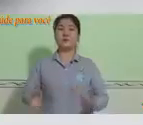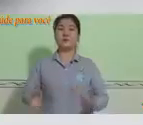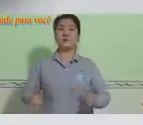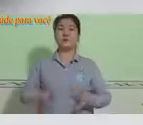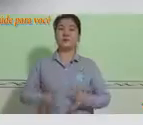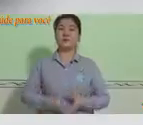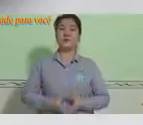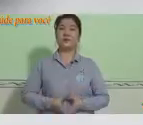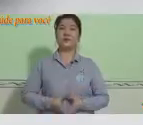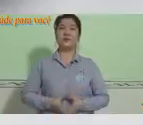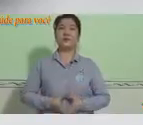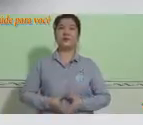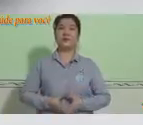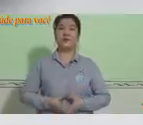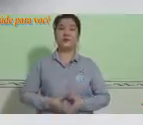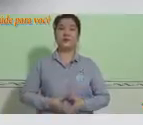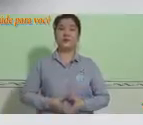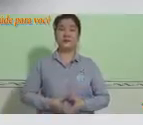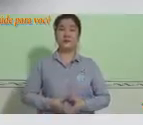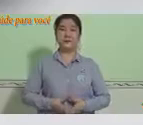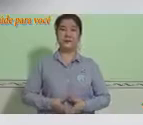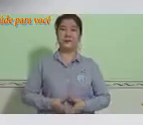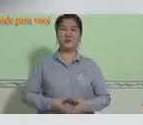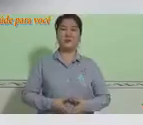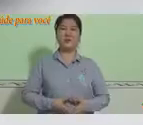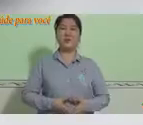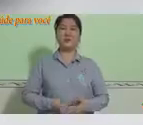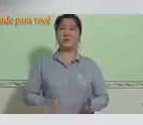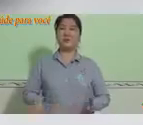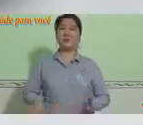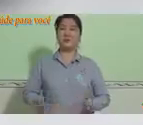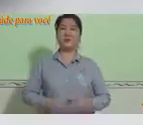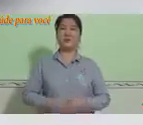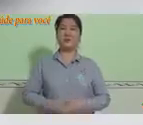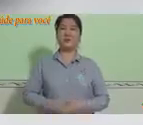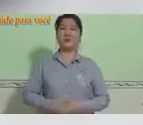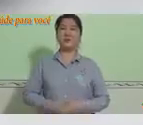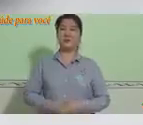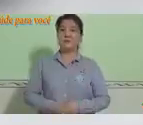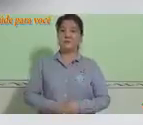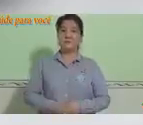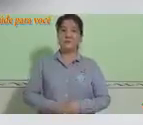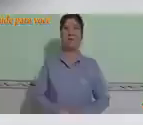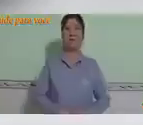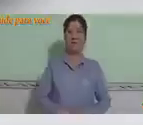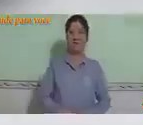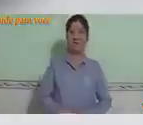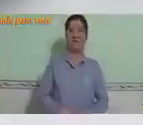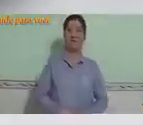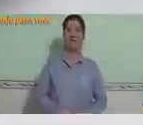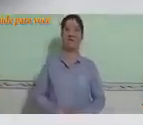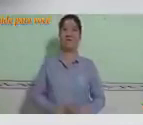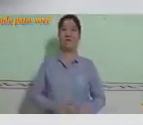o esforços intensos como o braço, como uma pessoa que frequenta uma academia ou pratica algum esporte, podem